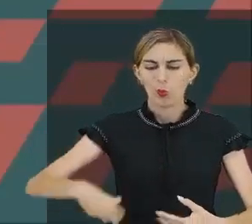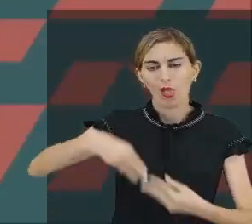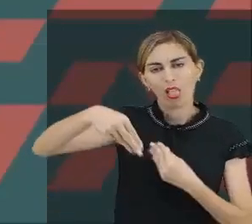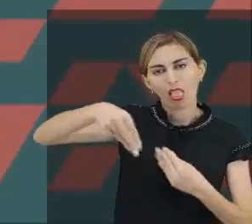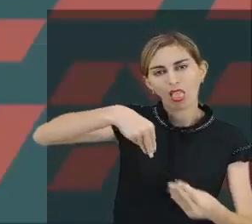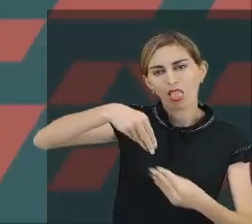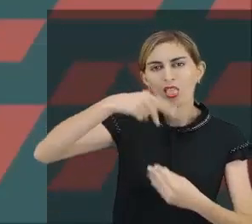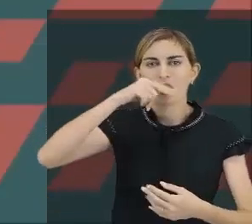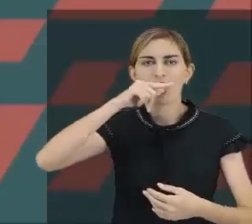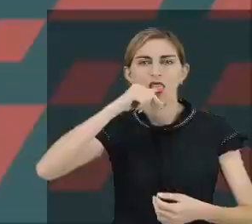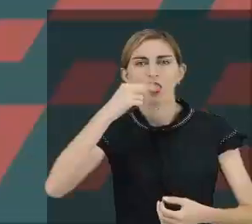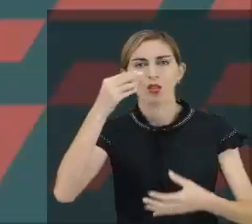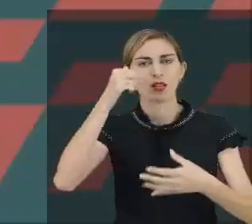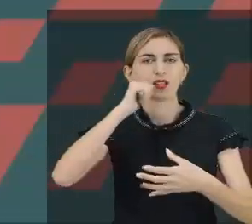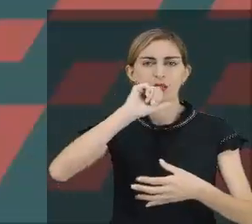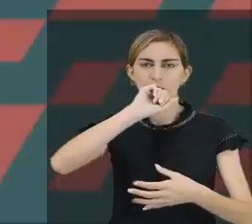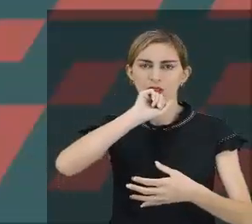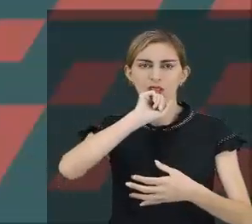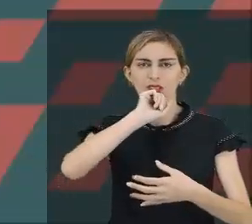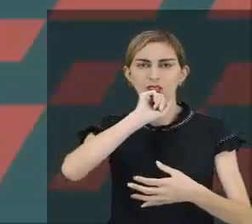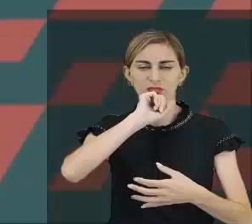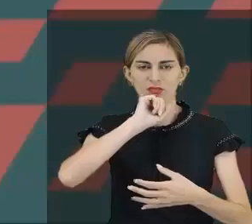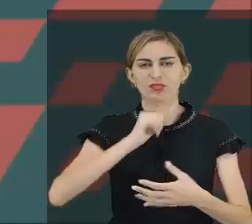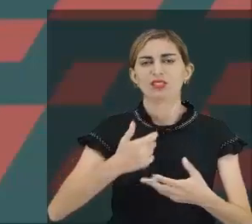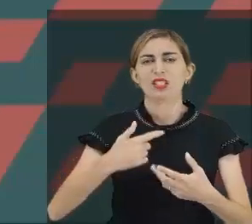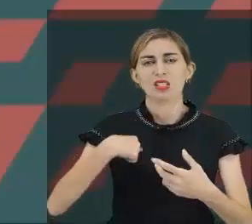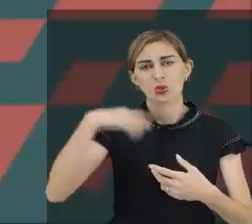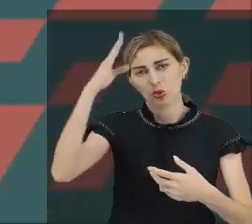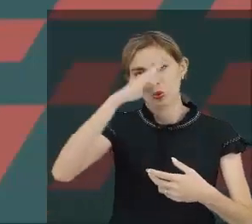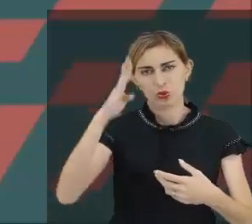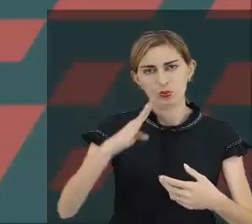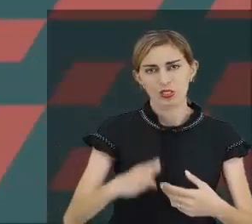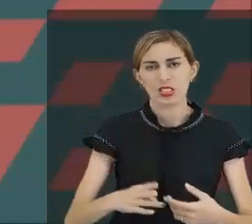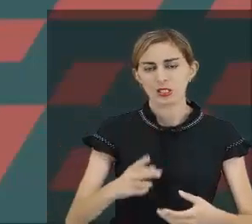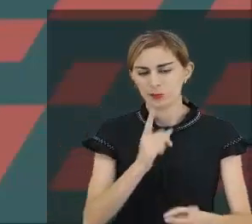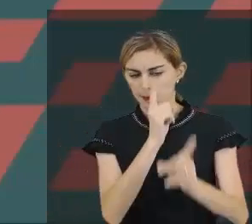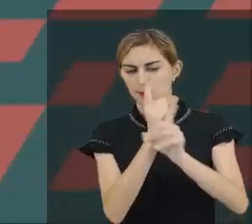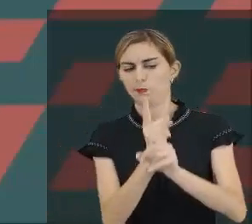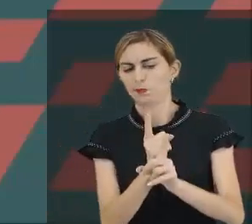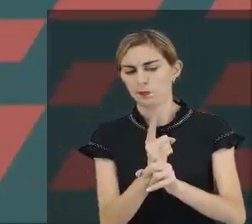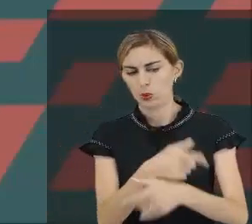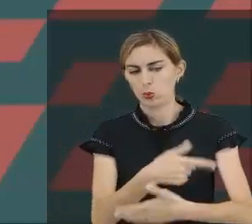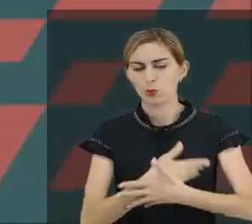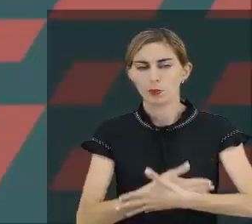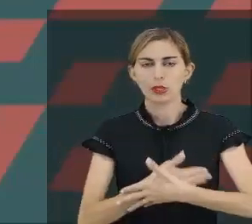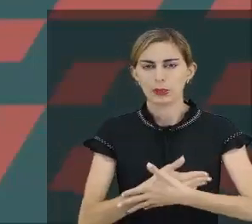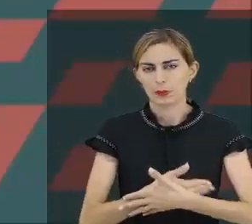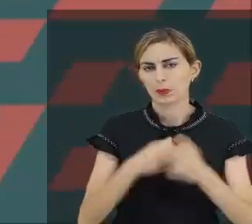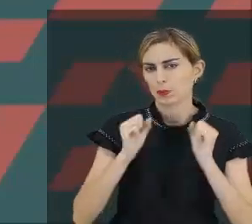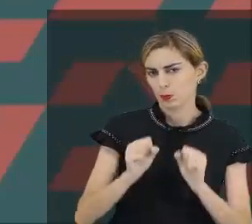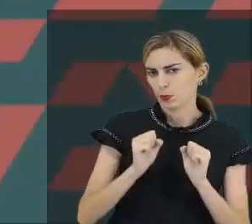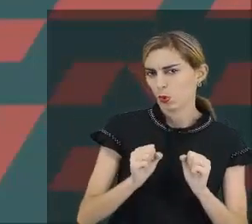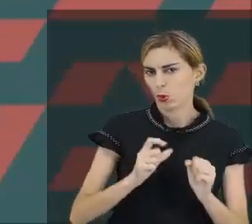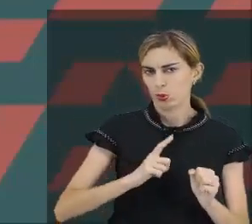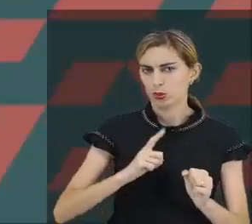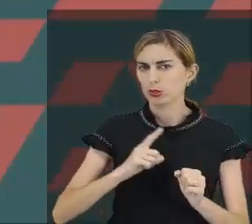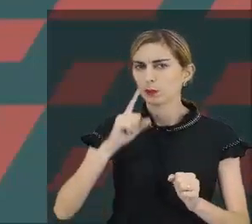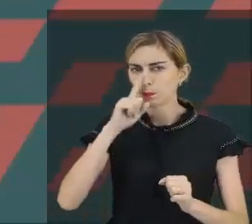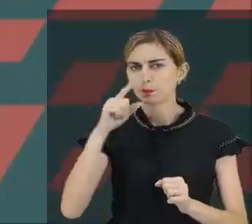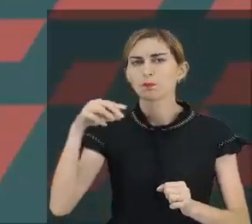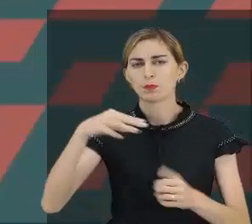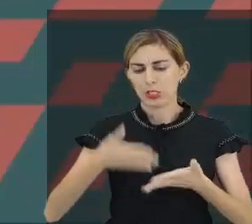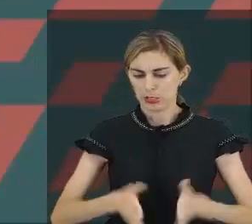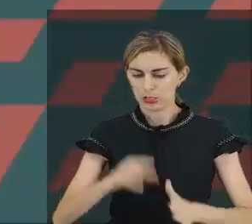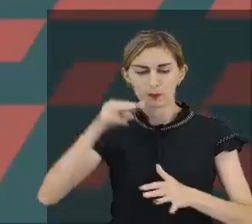líquido amniótico da mãe. Então, no Brasil, se no pré-natal foi identificado que o bebê pode ter o